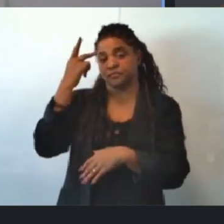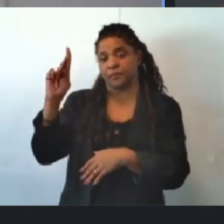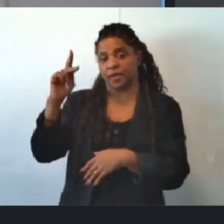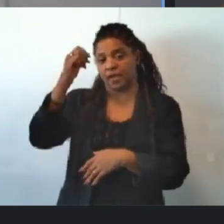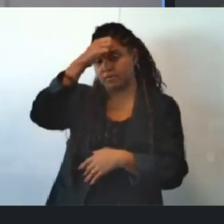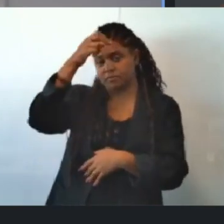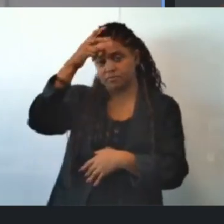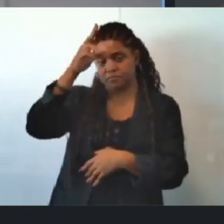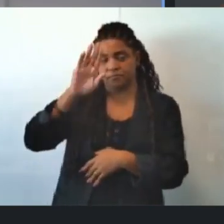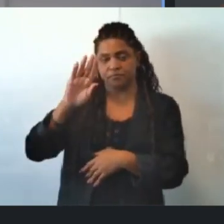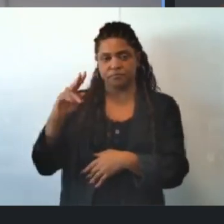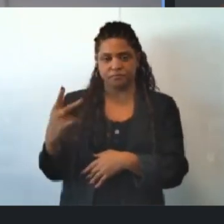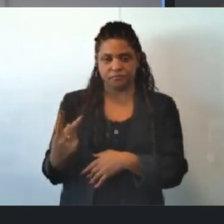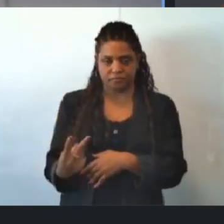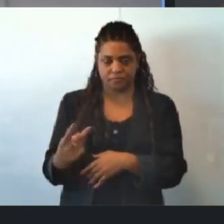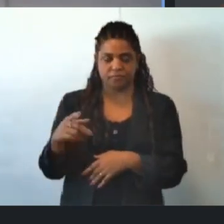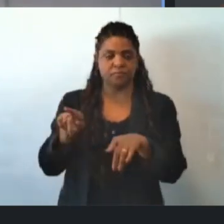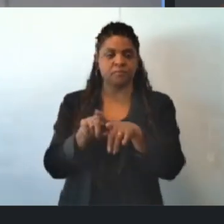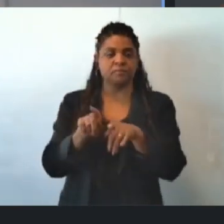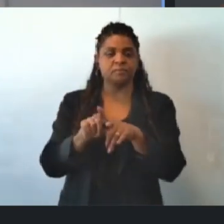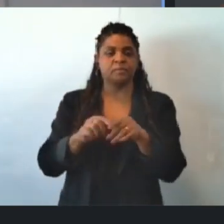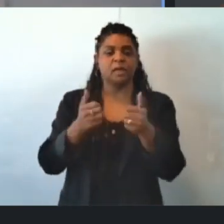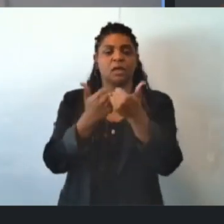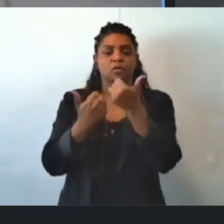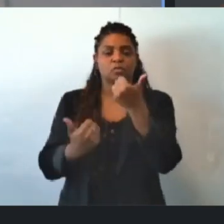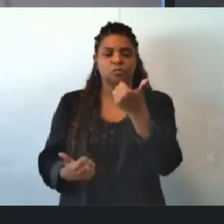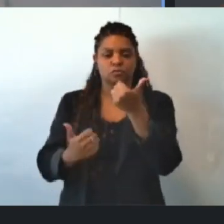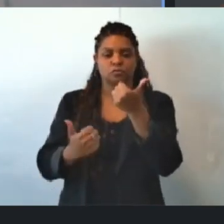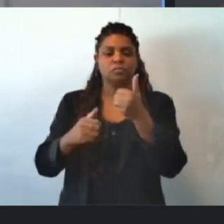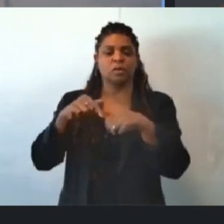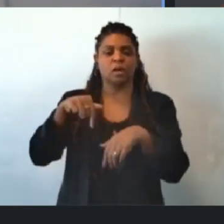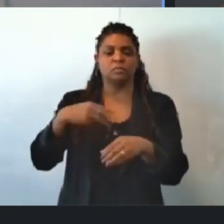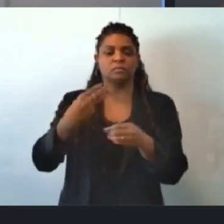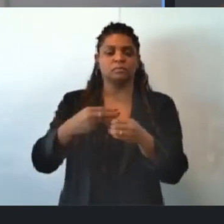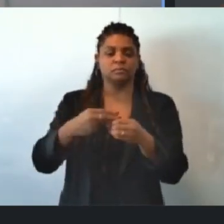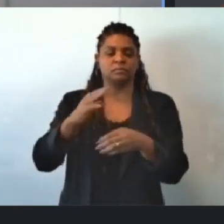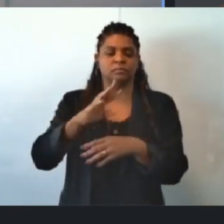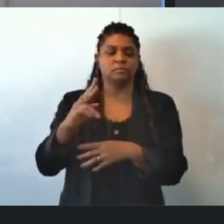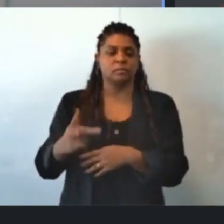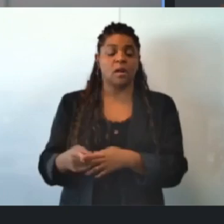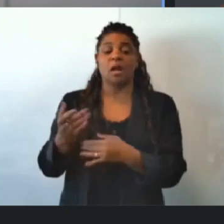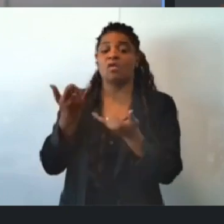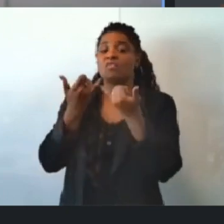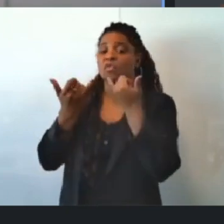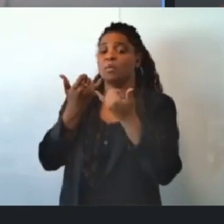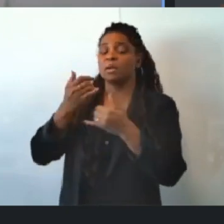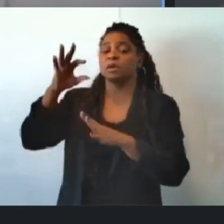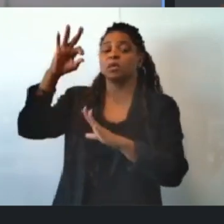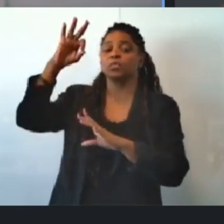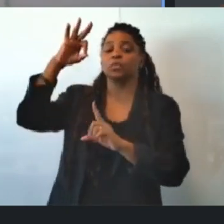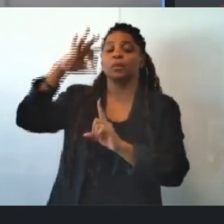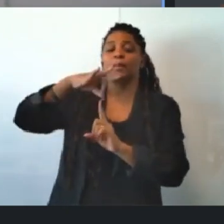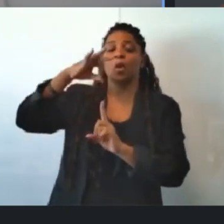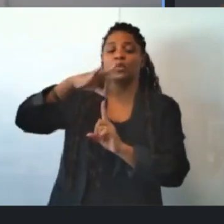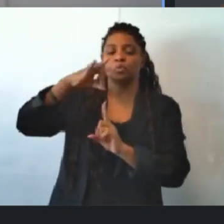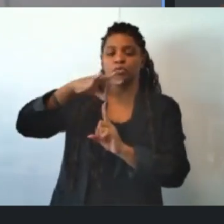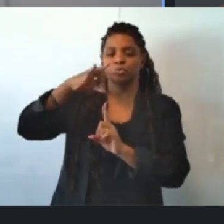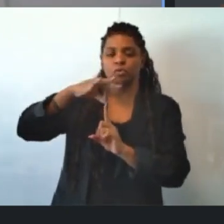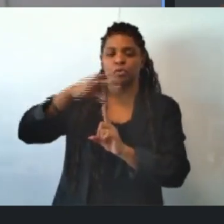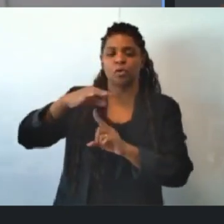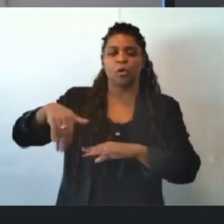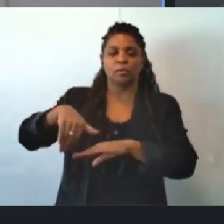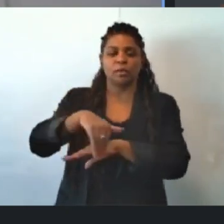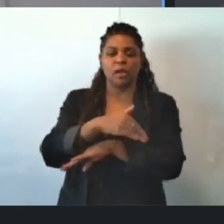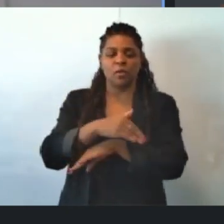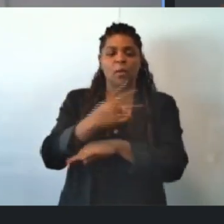de Belo Horizonte. Finalidade, obter informações sobre o ponto de ônibus localizado na Avenida Luiz Paulo Franco, 466, no